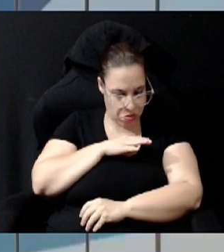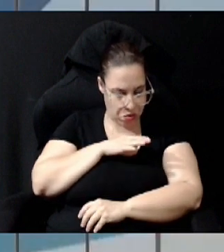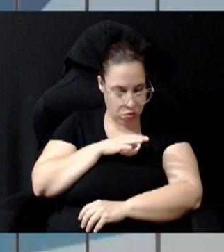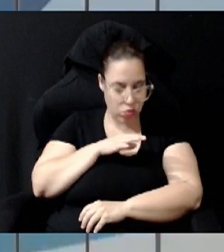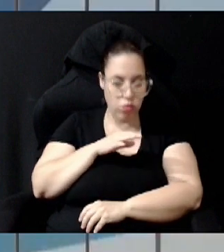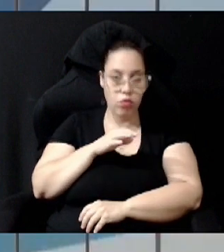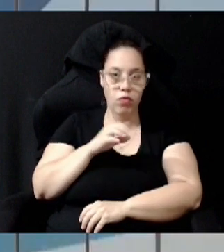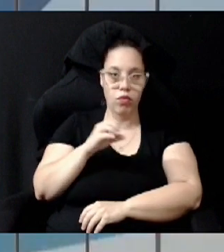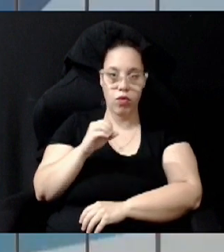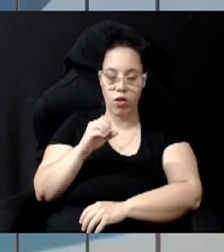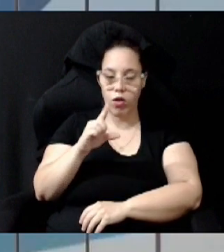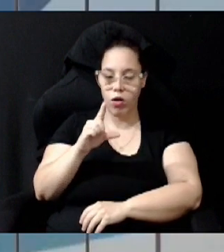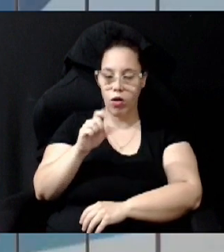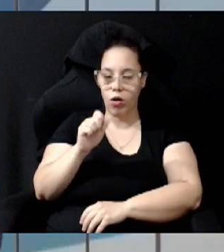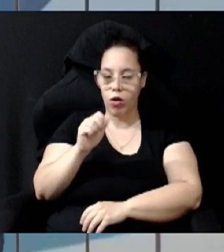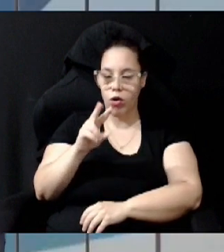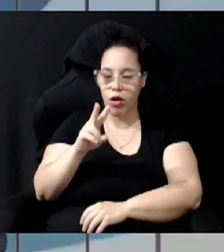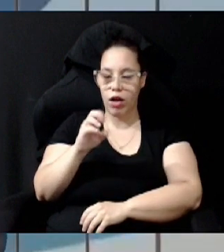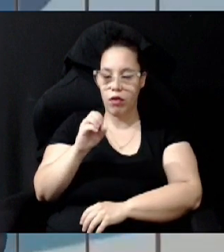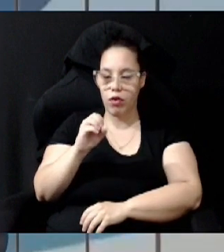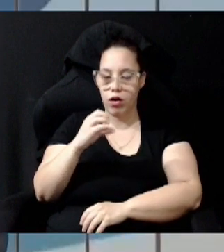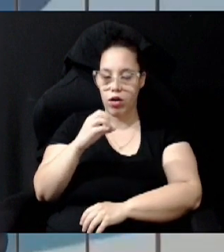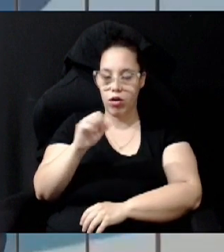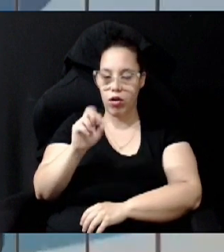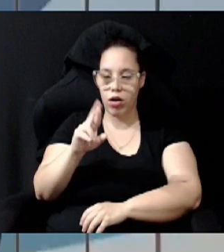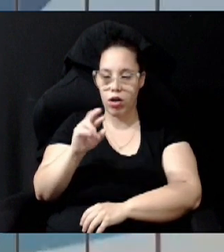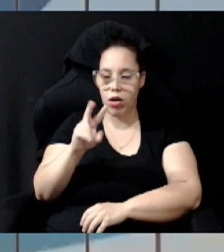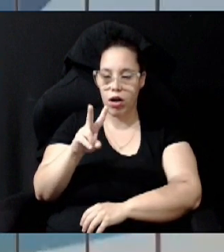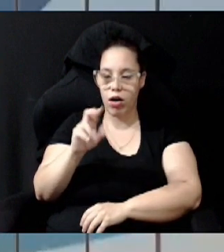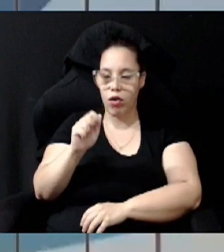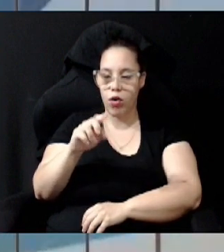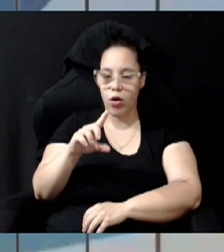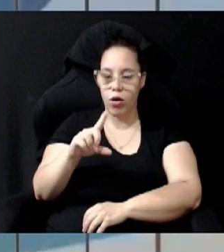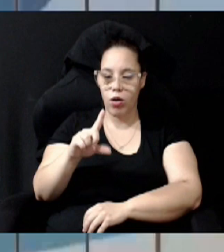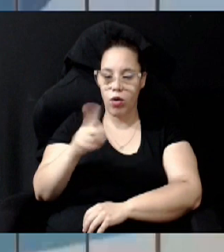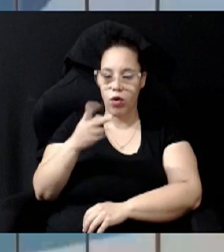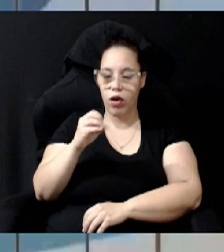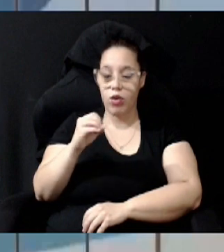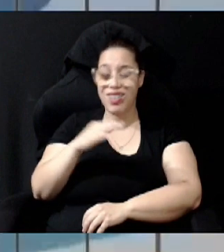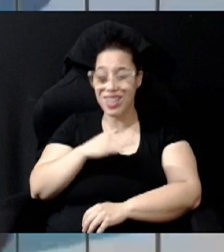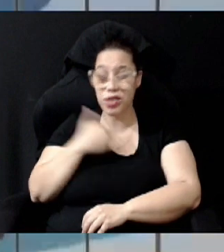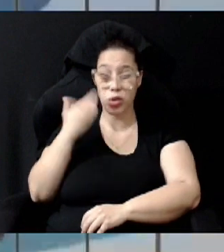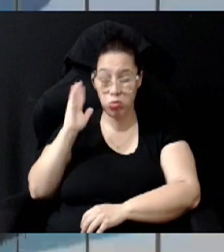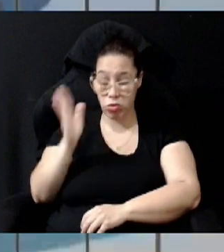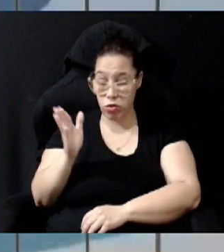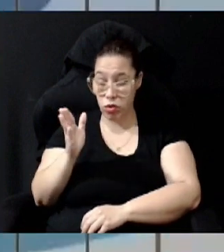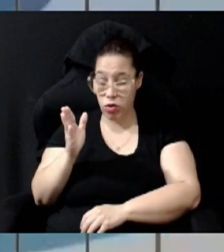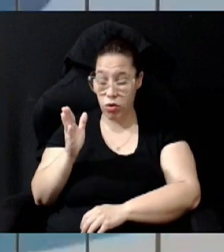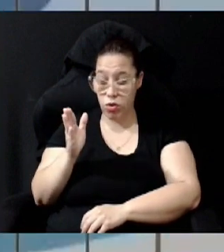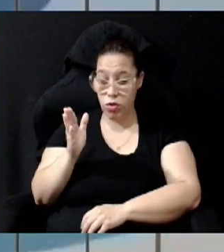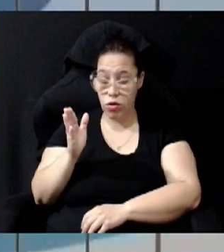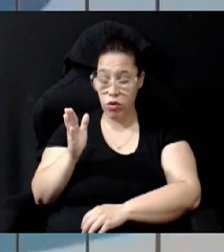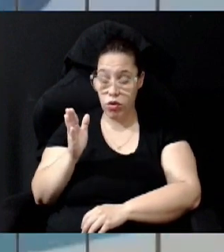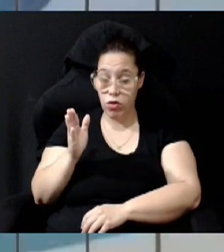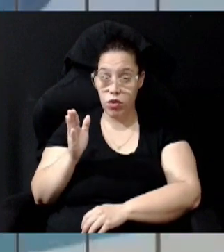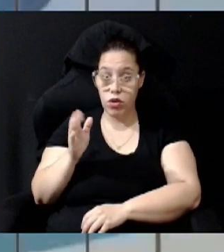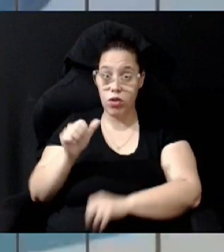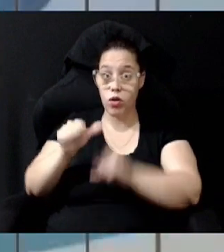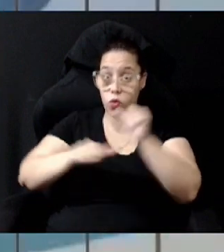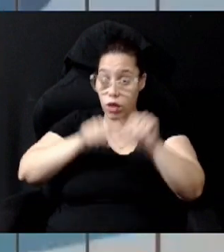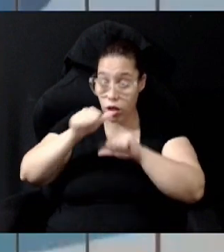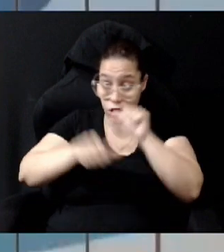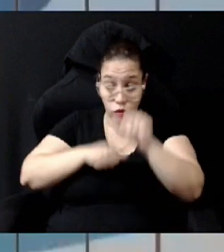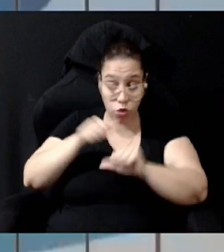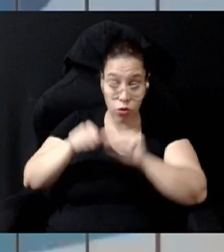Carvalho. Olavo de Carvalho, até a sua morte, formou ou transformou pessoas